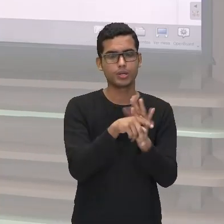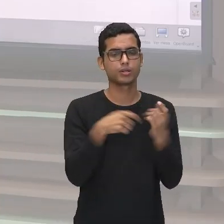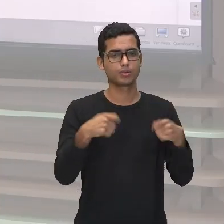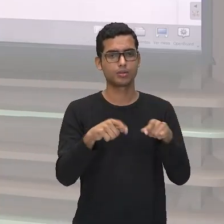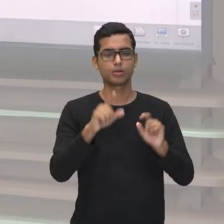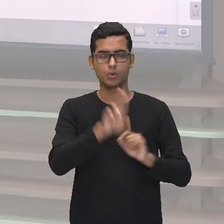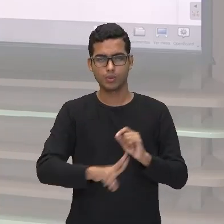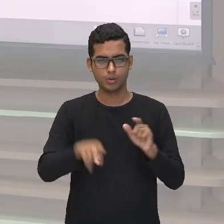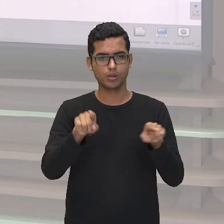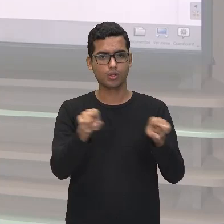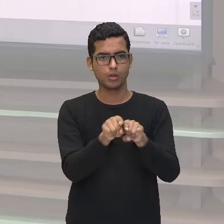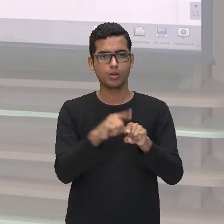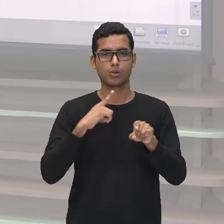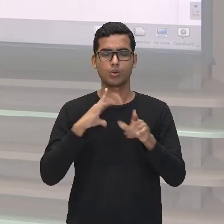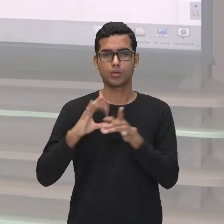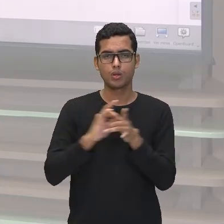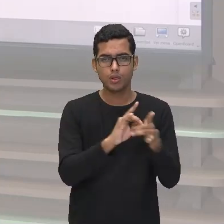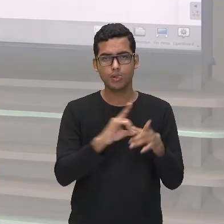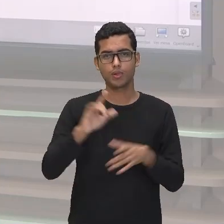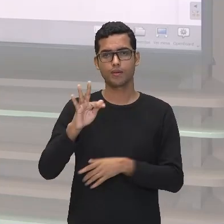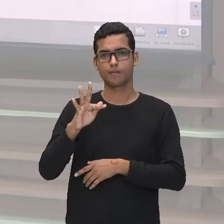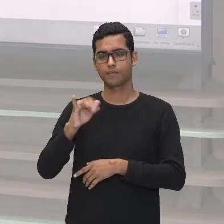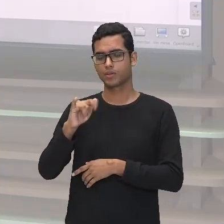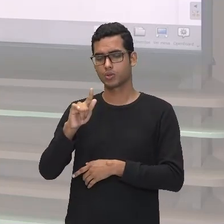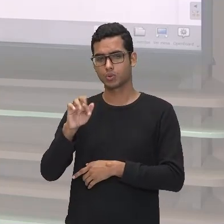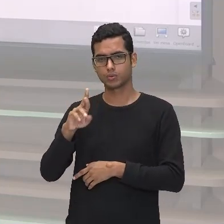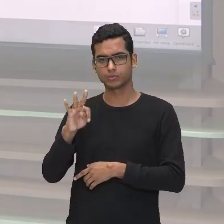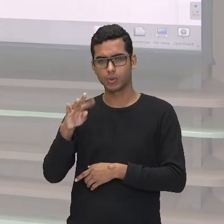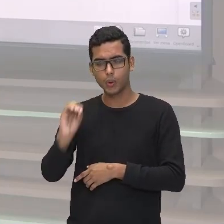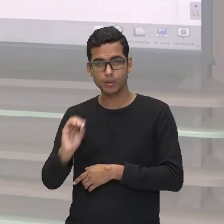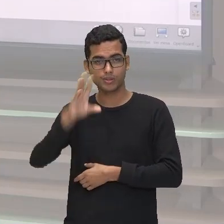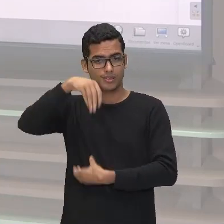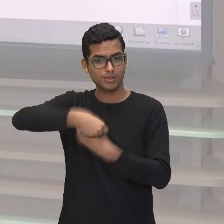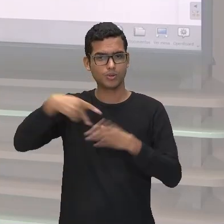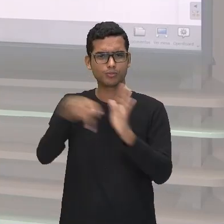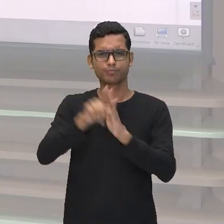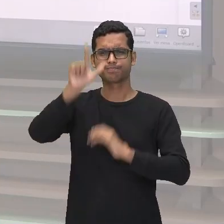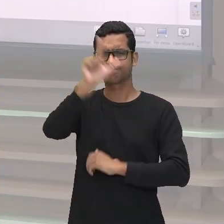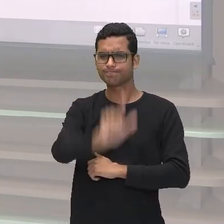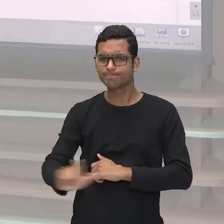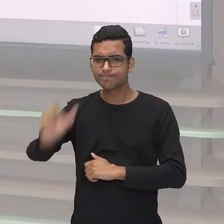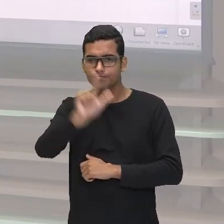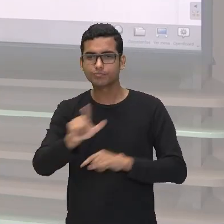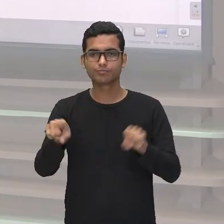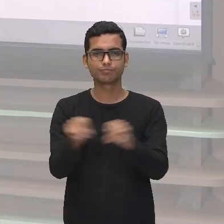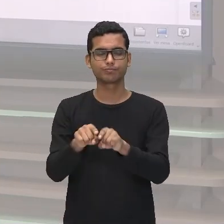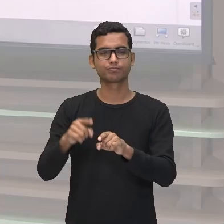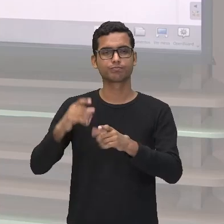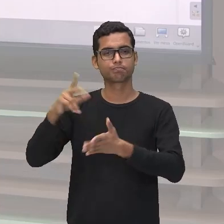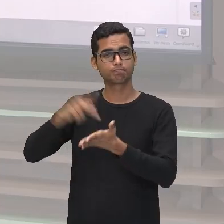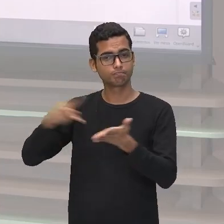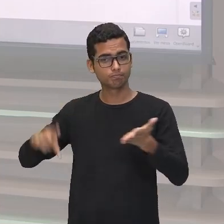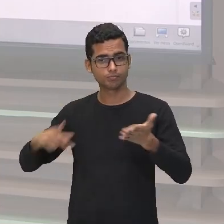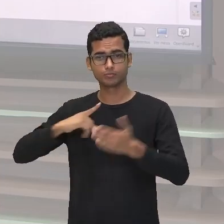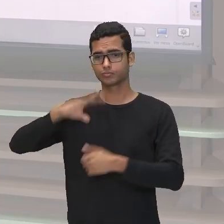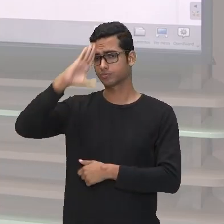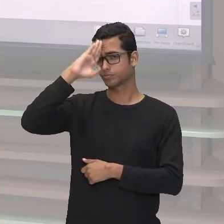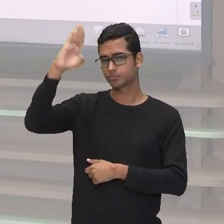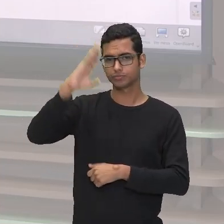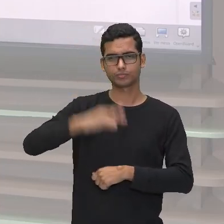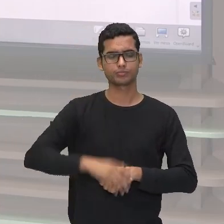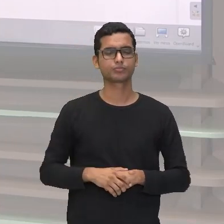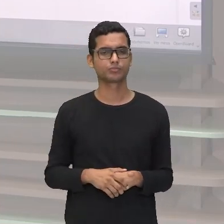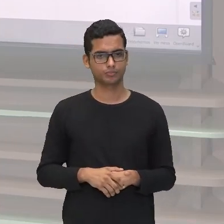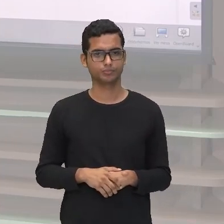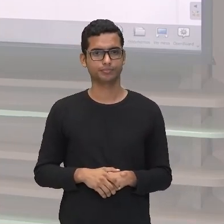também utiliza o sentido figurado. Agora, na literatura, nos poemas especialmente, né,